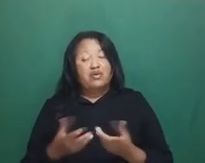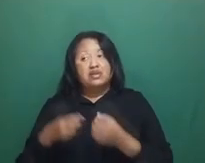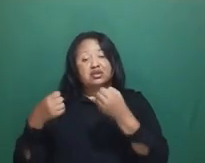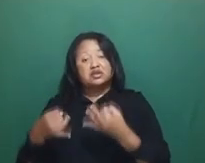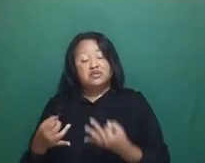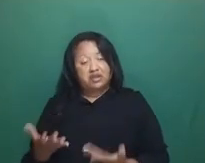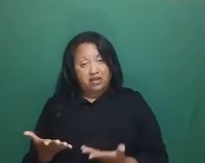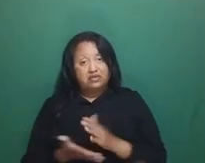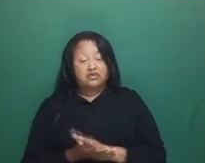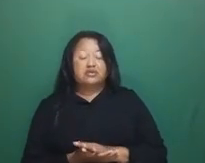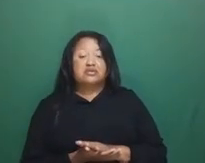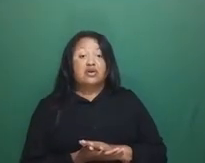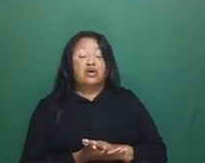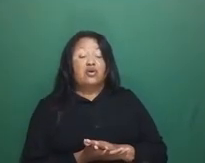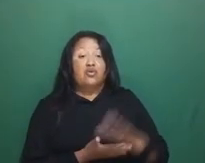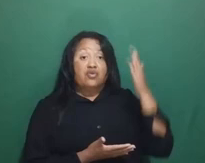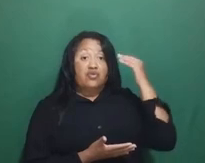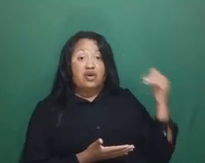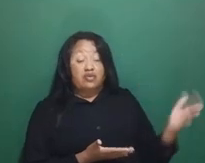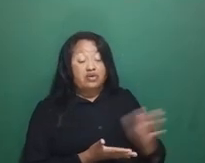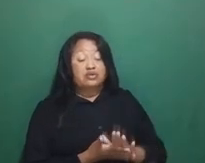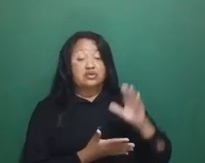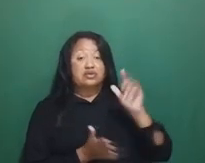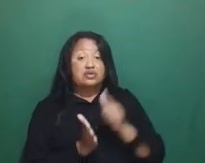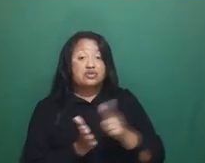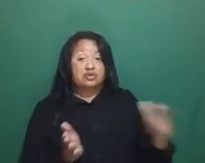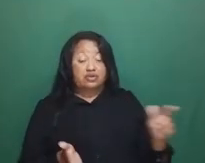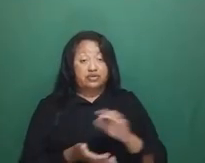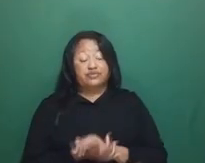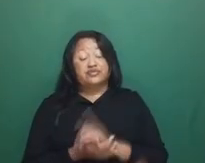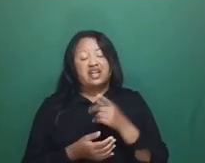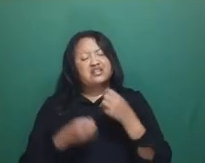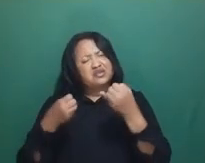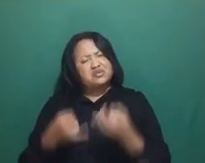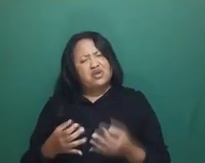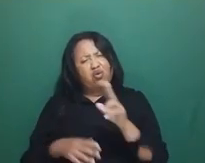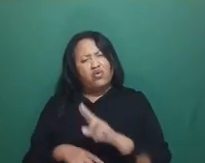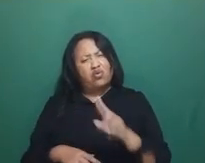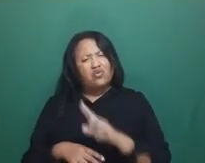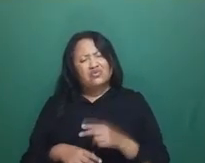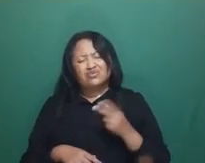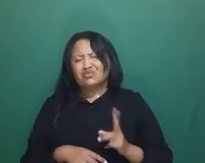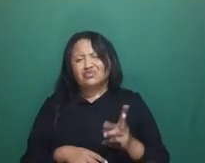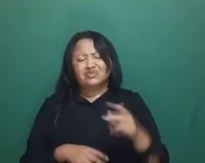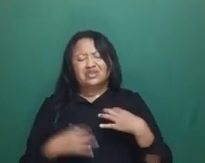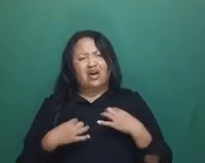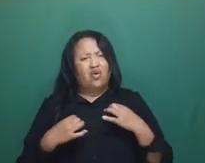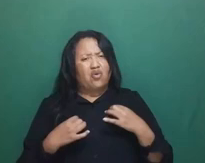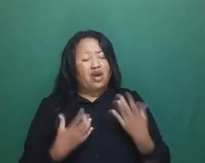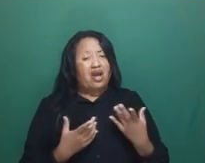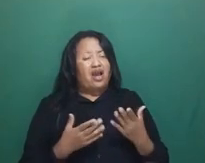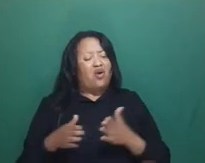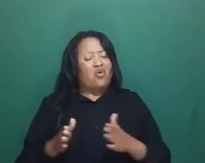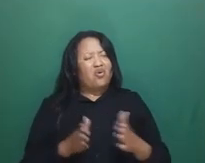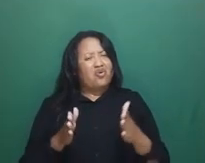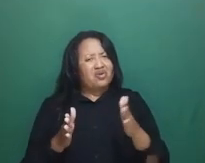entramos em relação do sempre eles assim esse uso prolongado da roupa é um